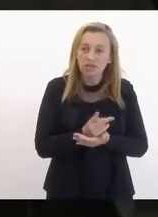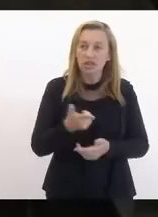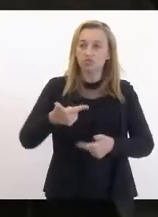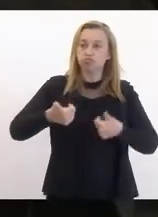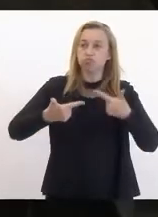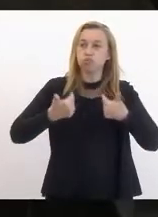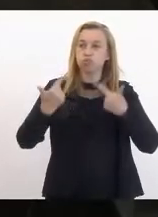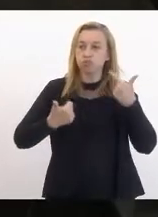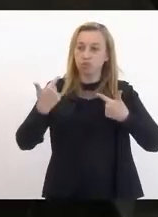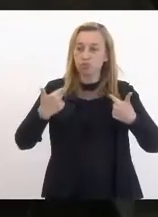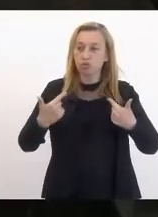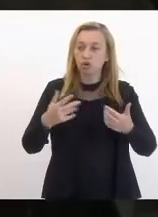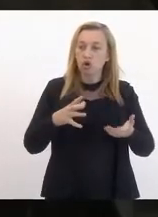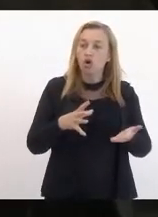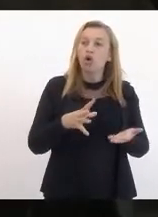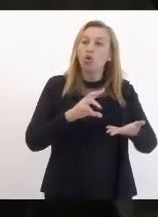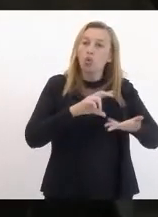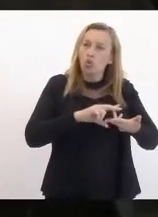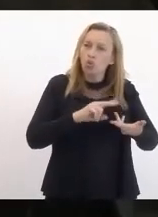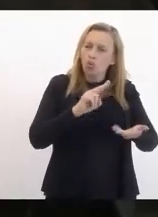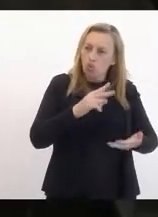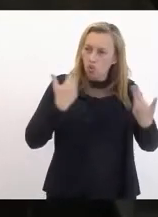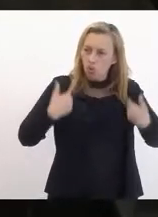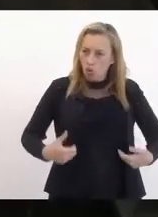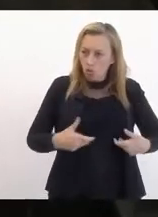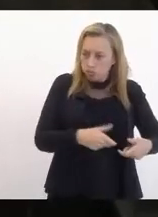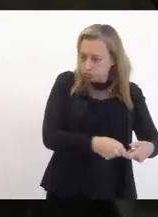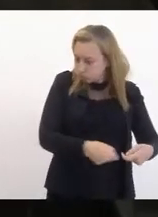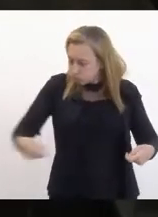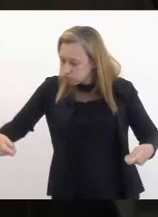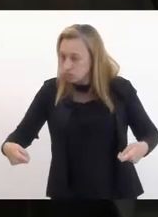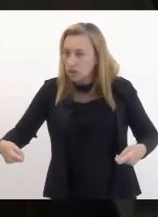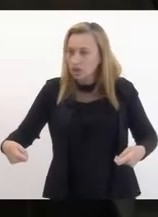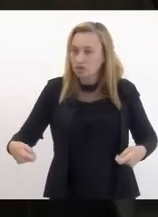seu corpo teria sido arrastado pela favela.